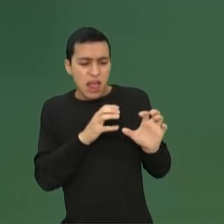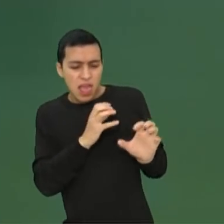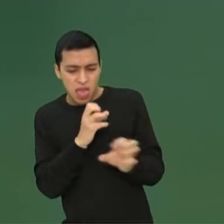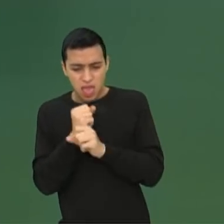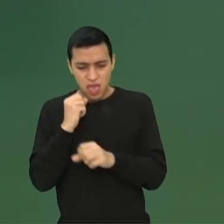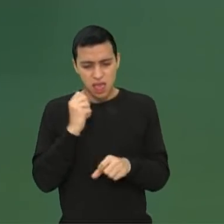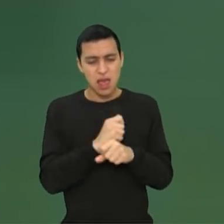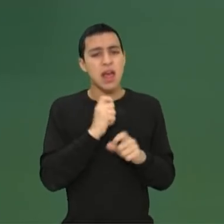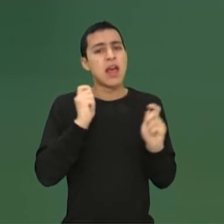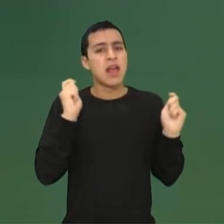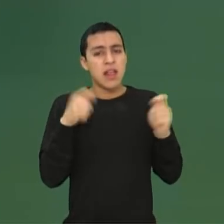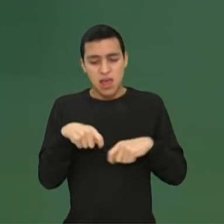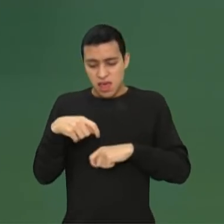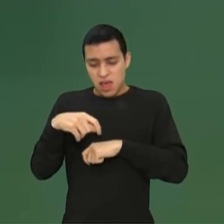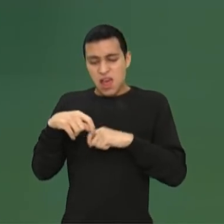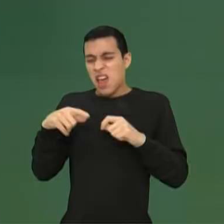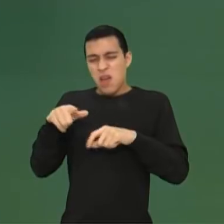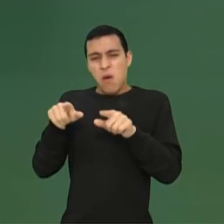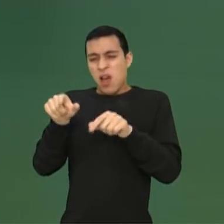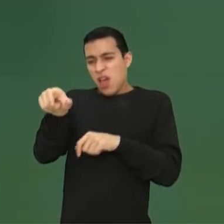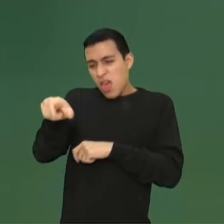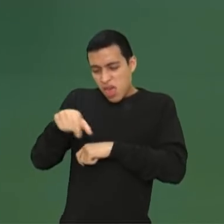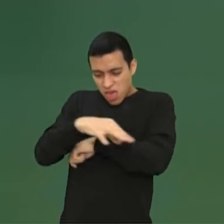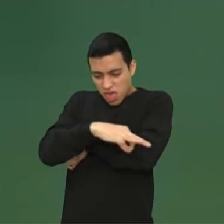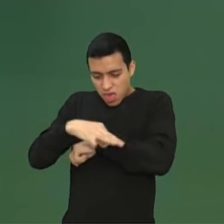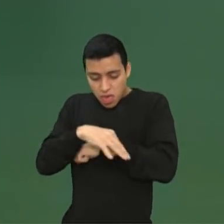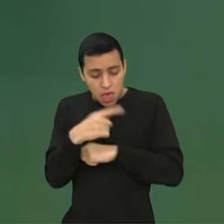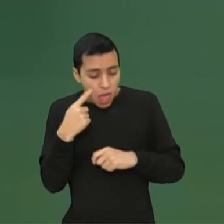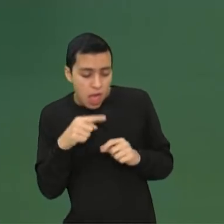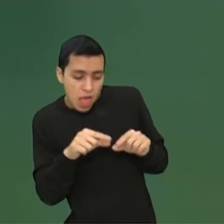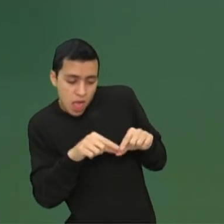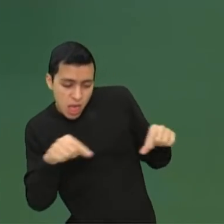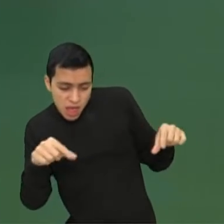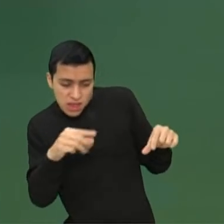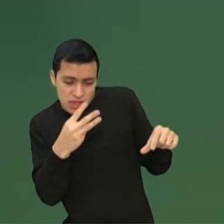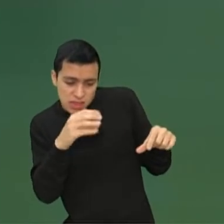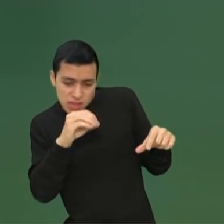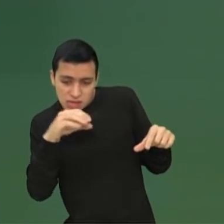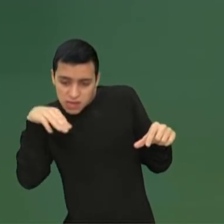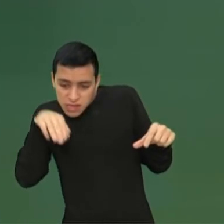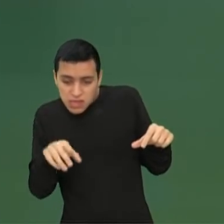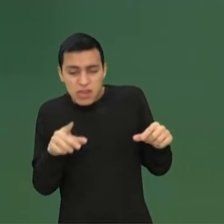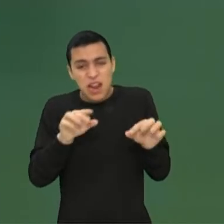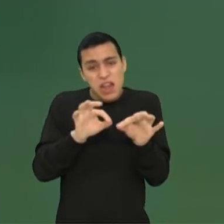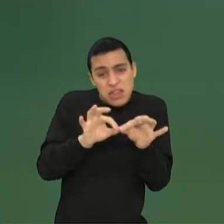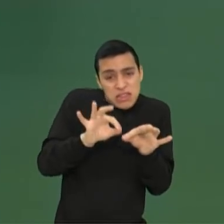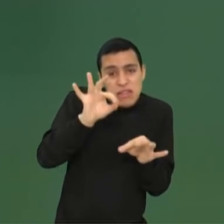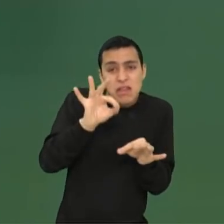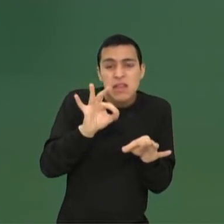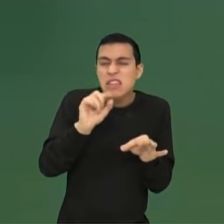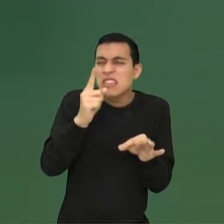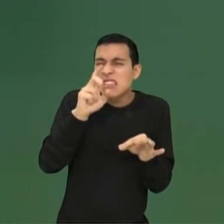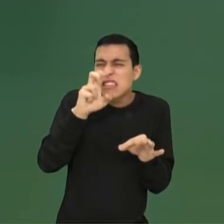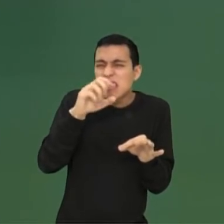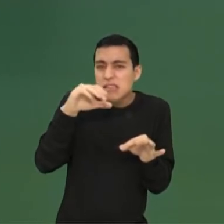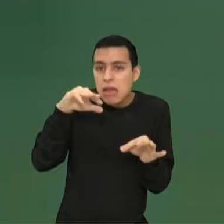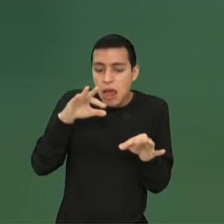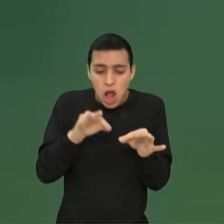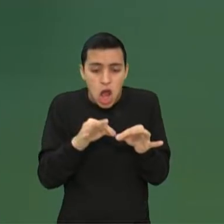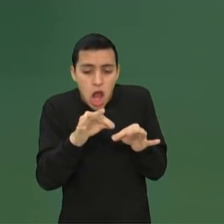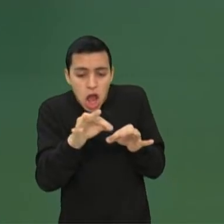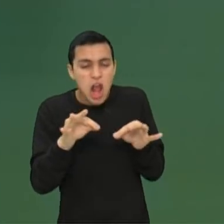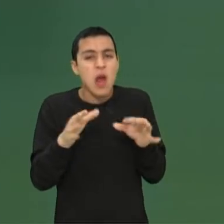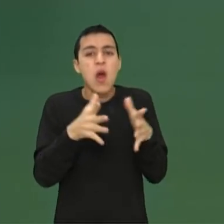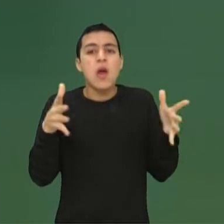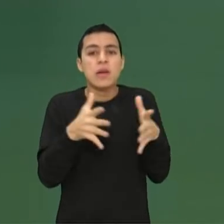Eu posso pegar uma régua. Tem 30 centímetros, tem 15 centímetros de altura, tanto de largura. Se